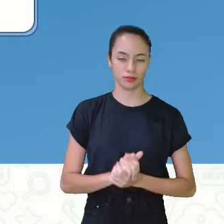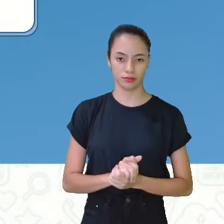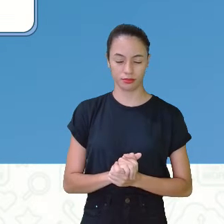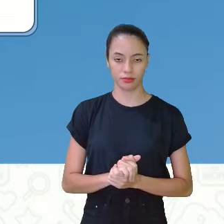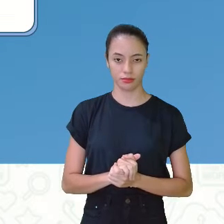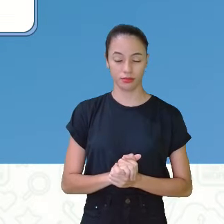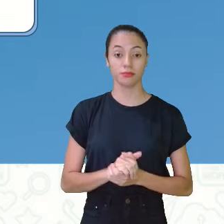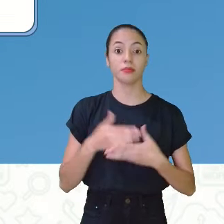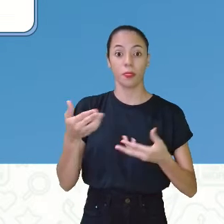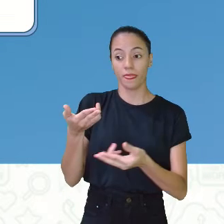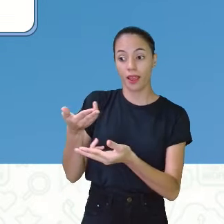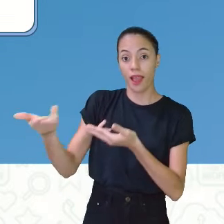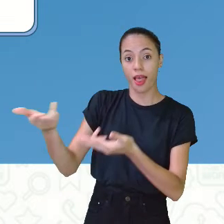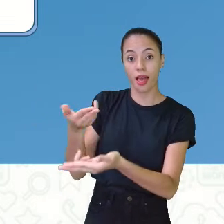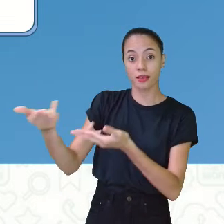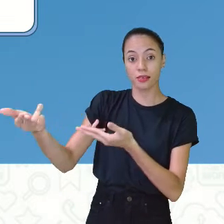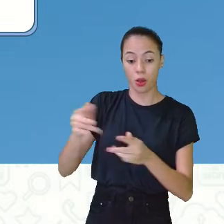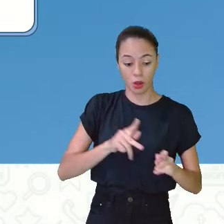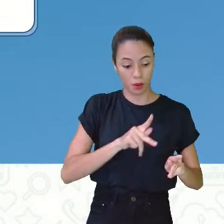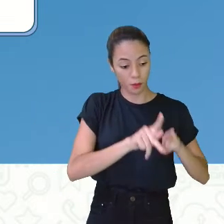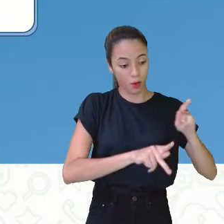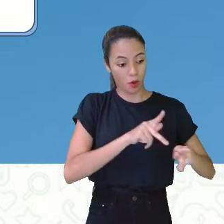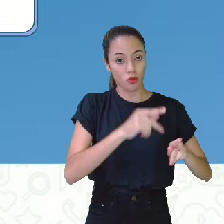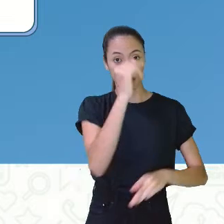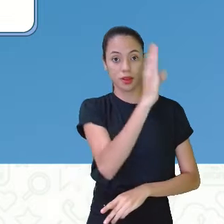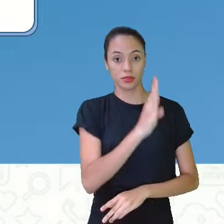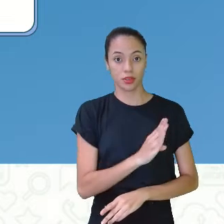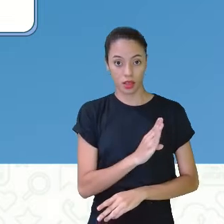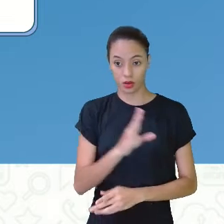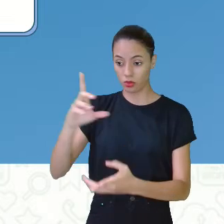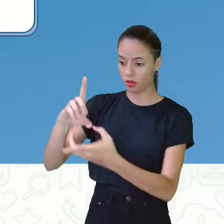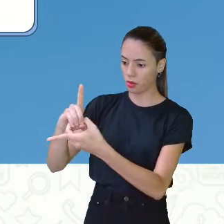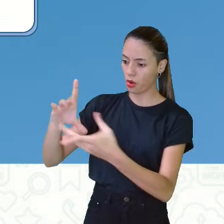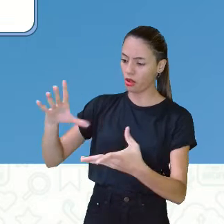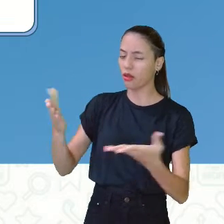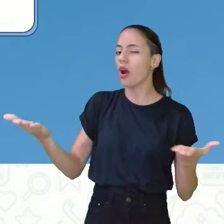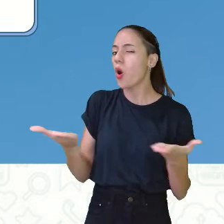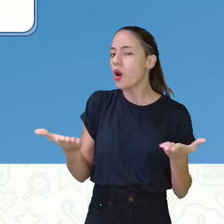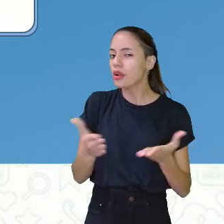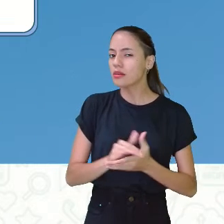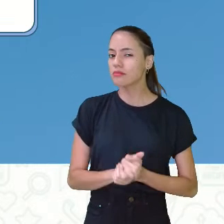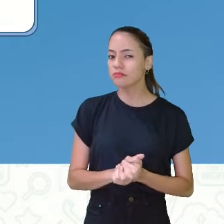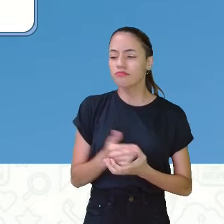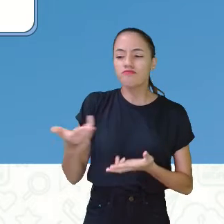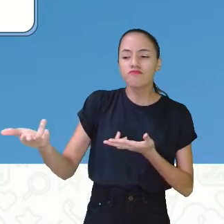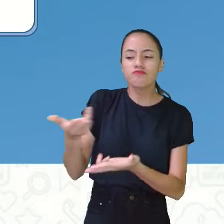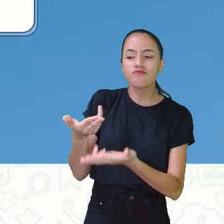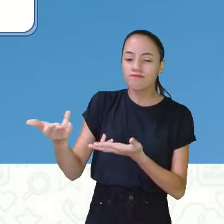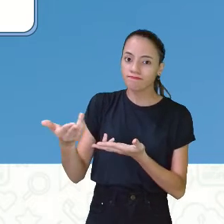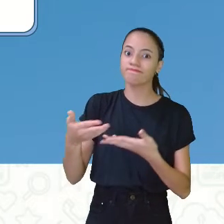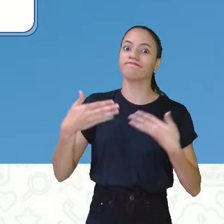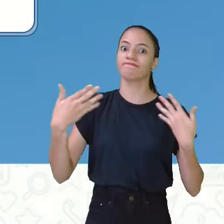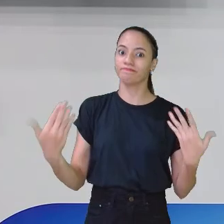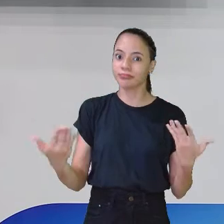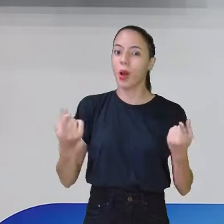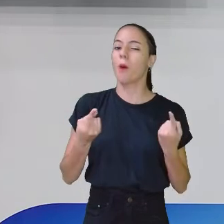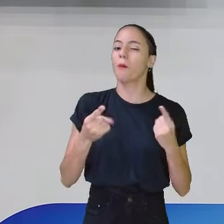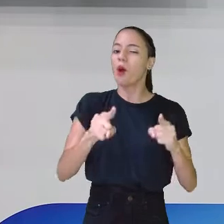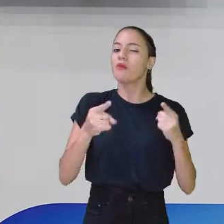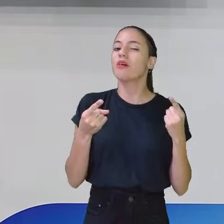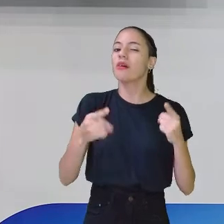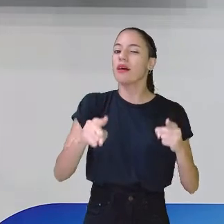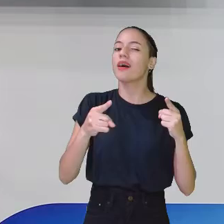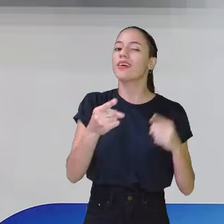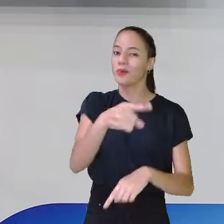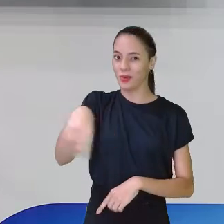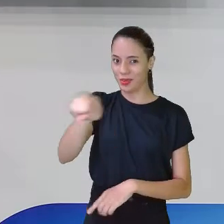a relação do povo brasileiro com a democracia na atualidade? Fica aí essa inquietação, essa